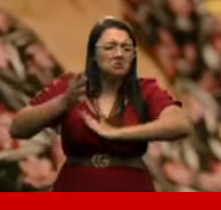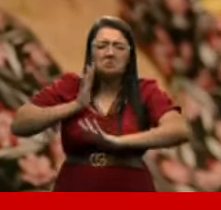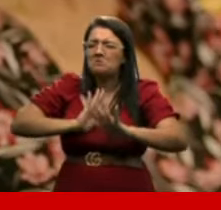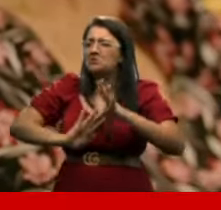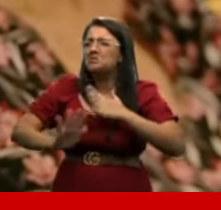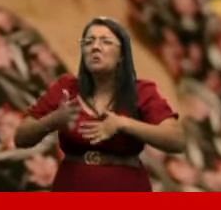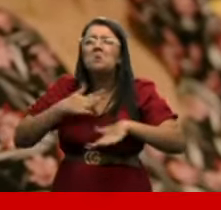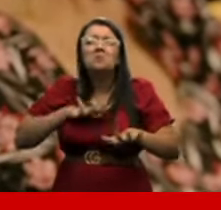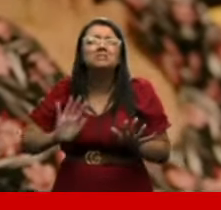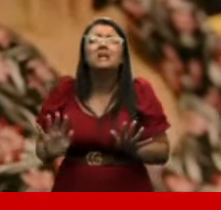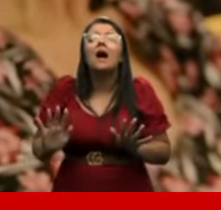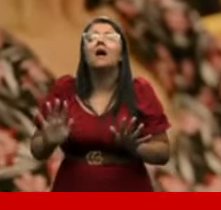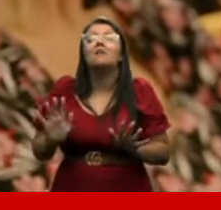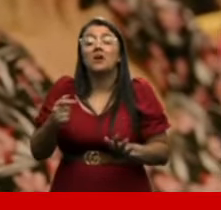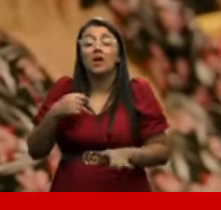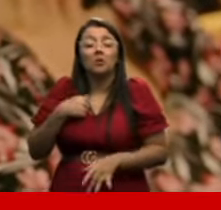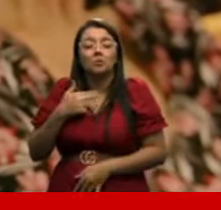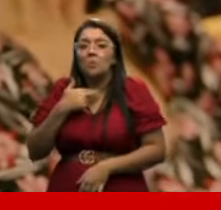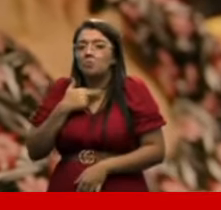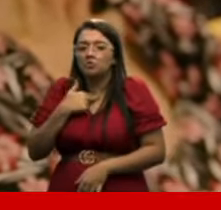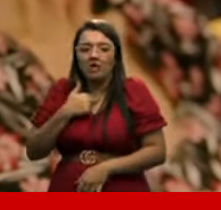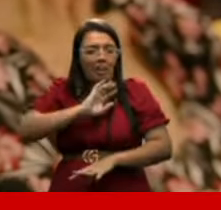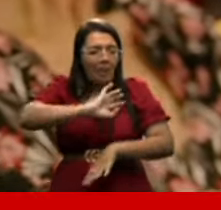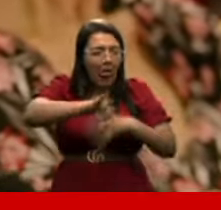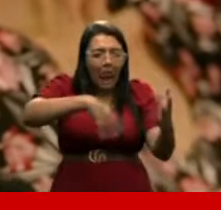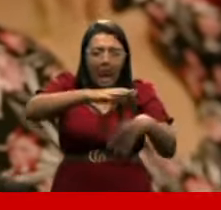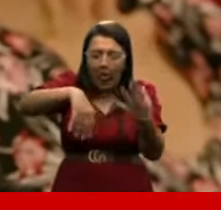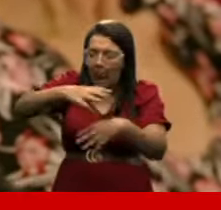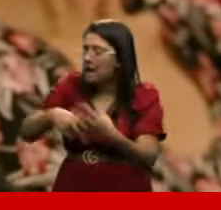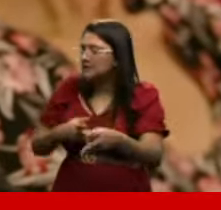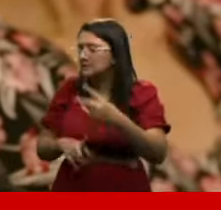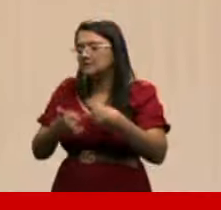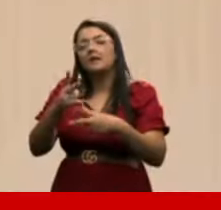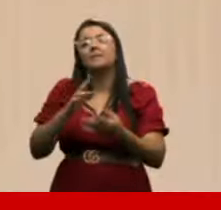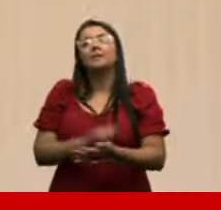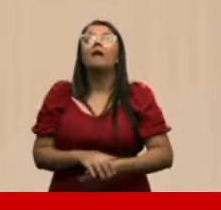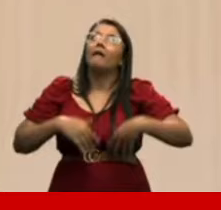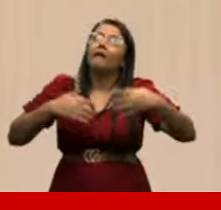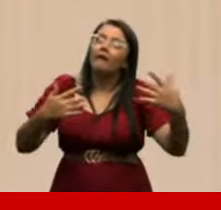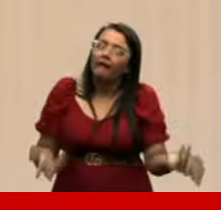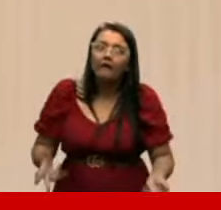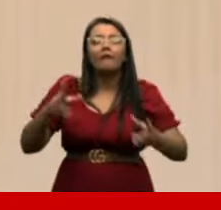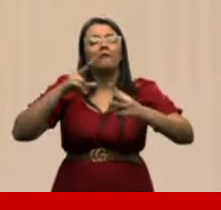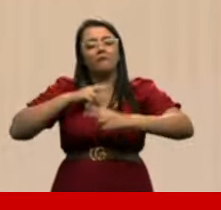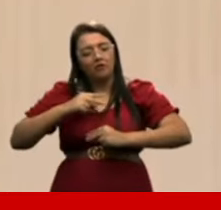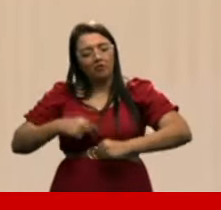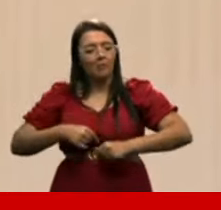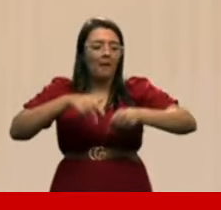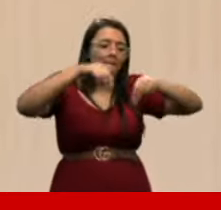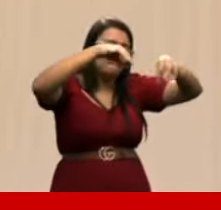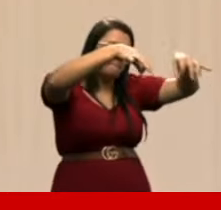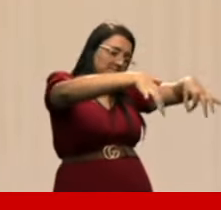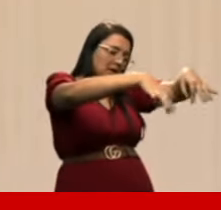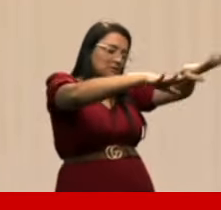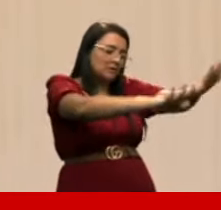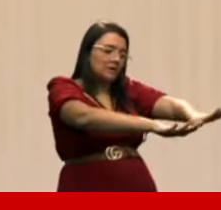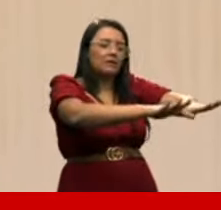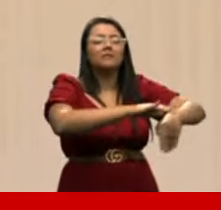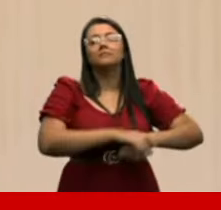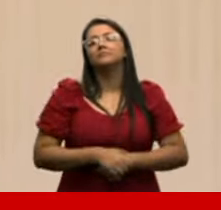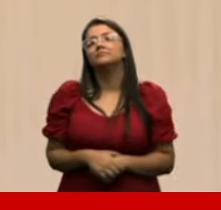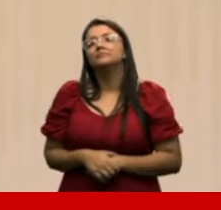não gostava. Eu não podia ter um quarto bonitinho, arrumadinho, que lá vinha o pijama pendurado lá.